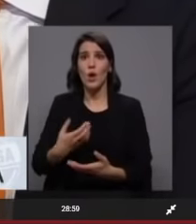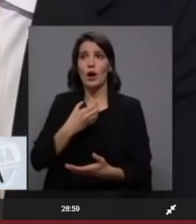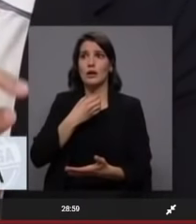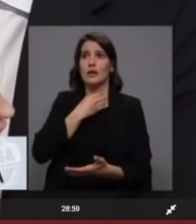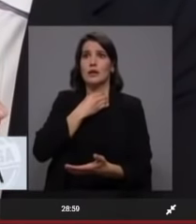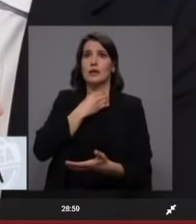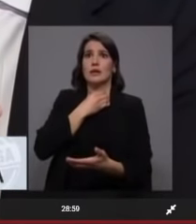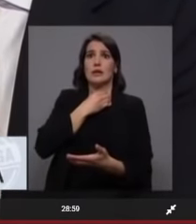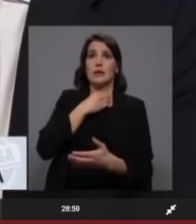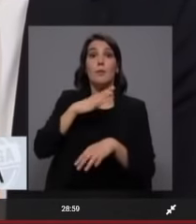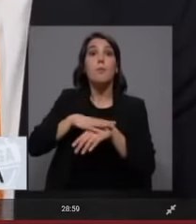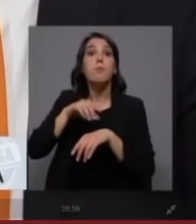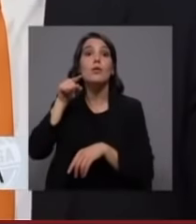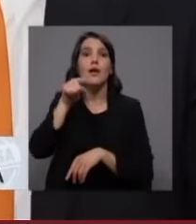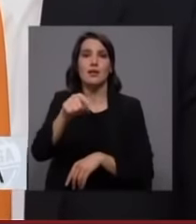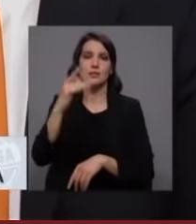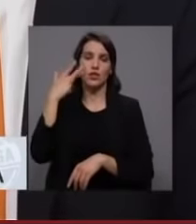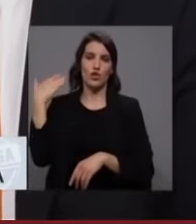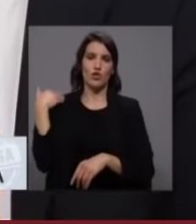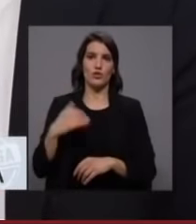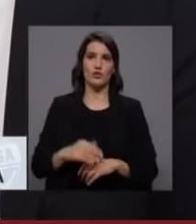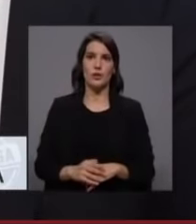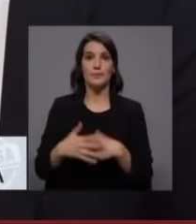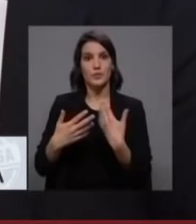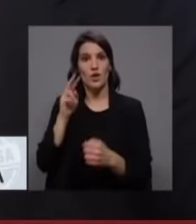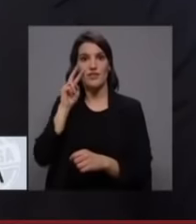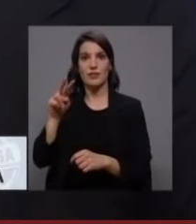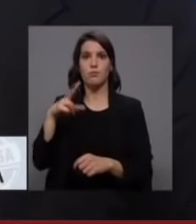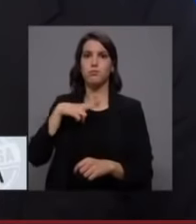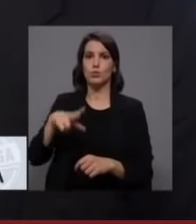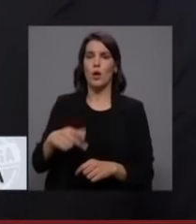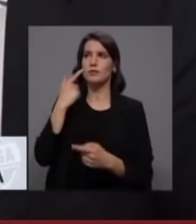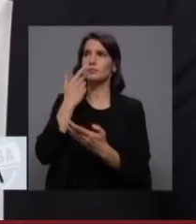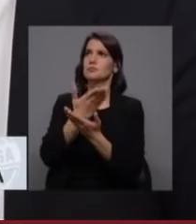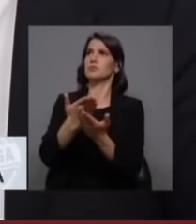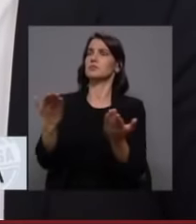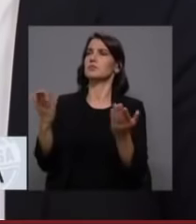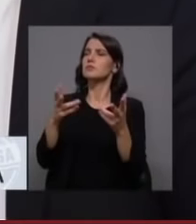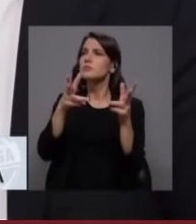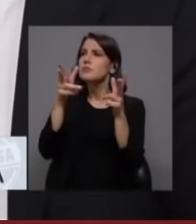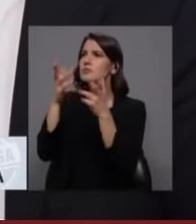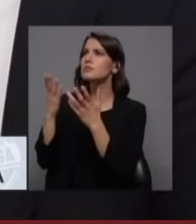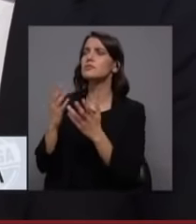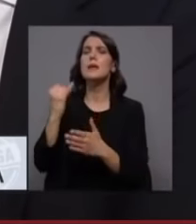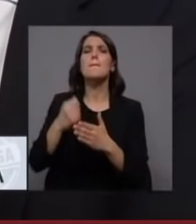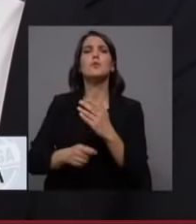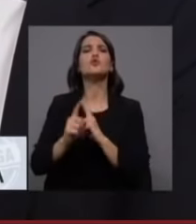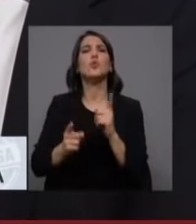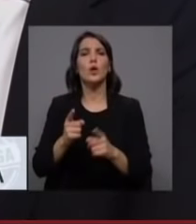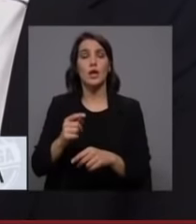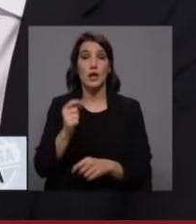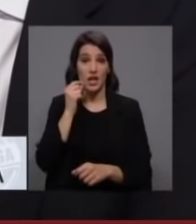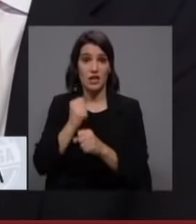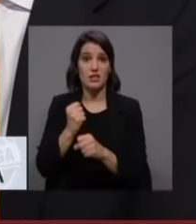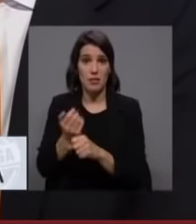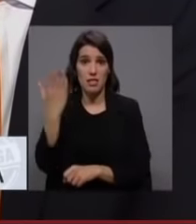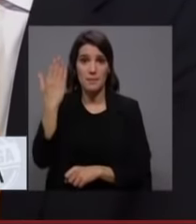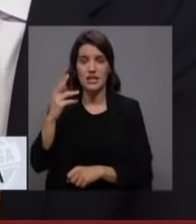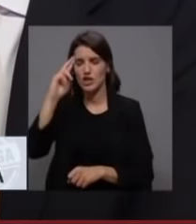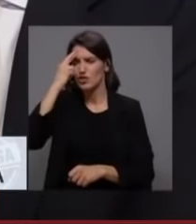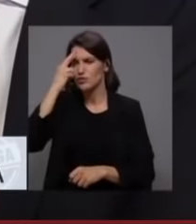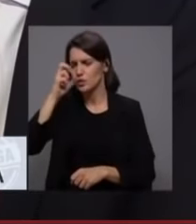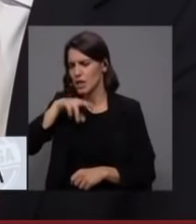ar o assunto sim pode perguntar para o país que temos o que é que tiramos nossos temas calmos que tem mais trabalho quem